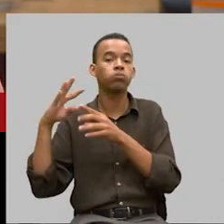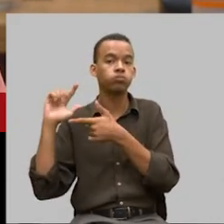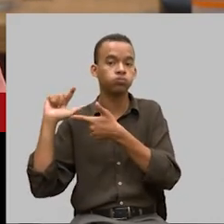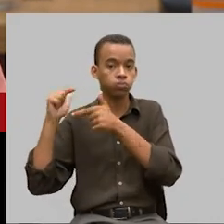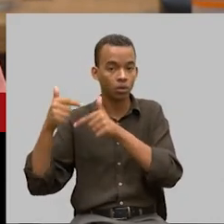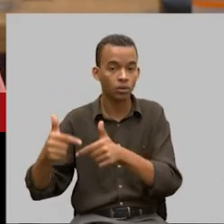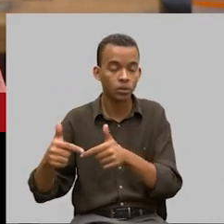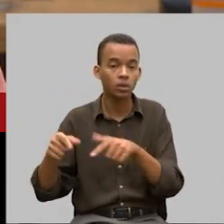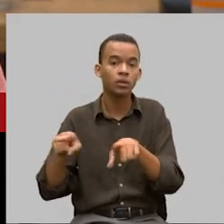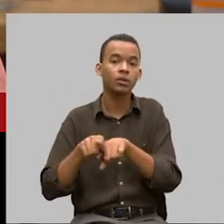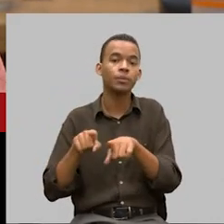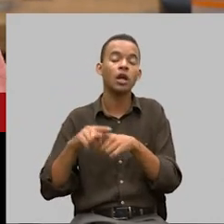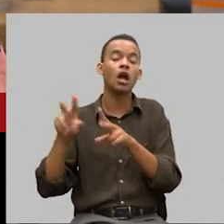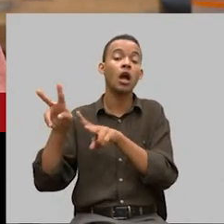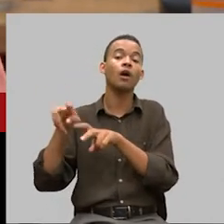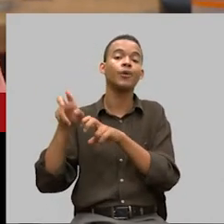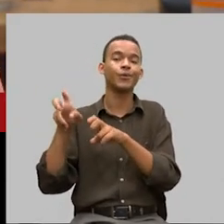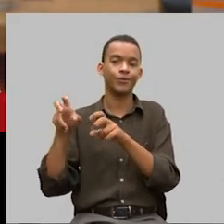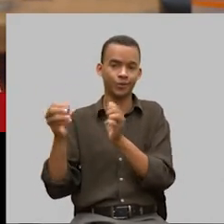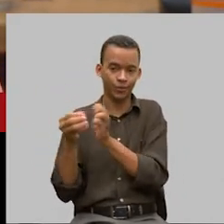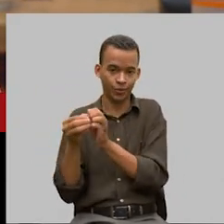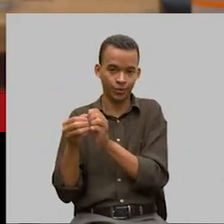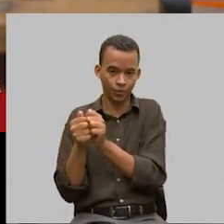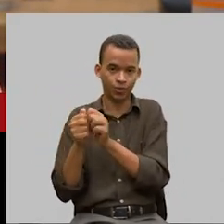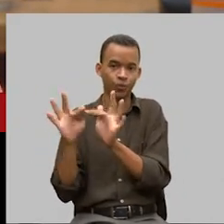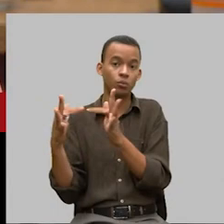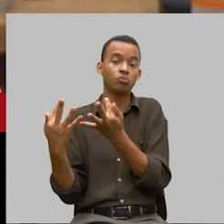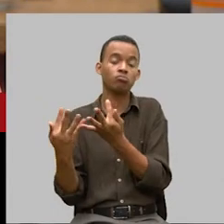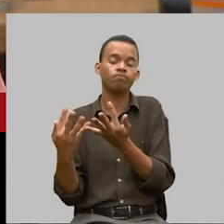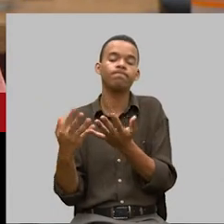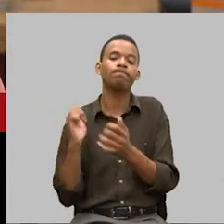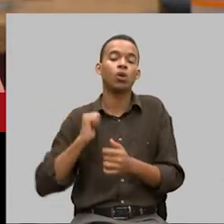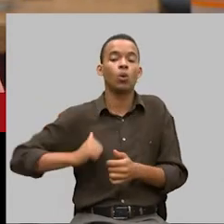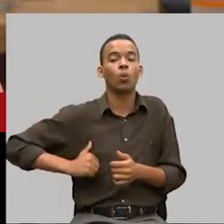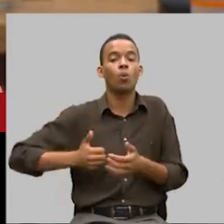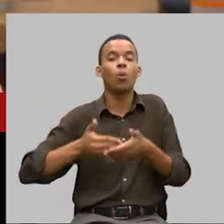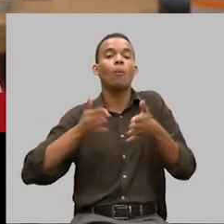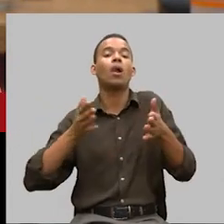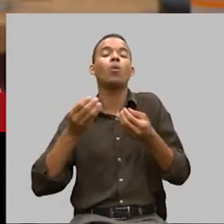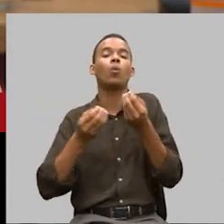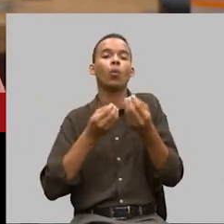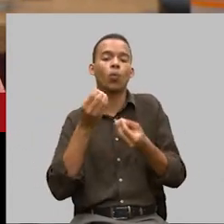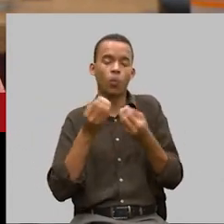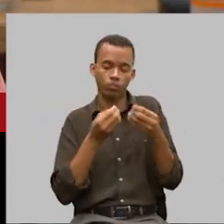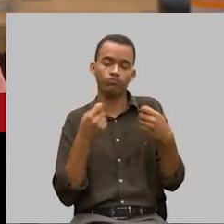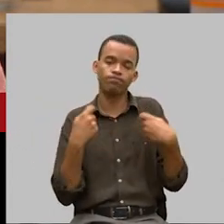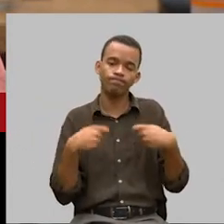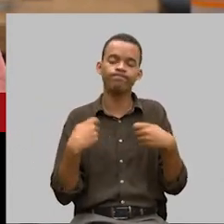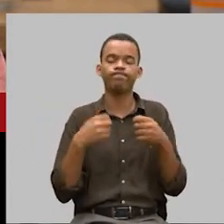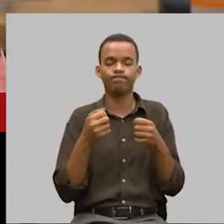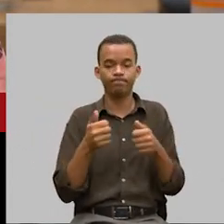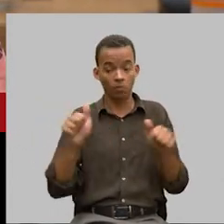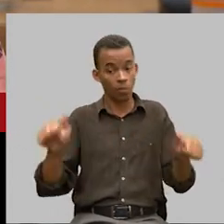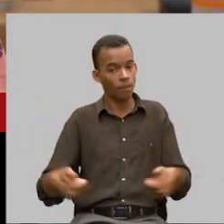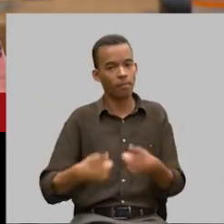familiares nós né temos essa dificuldade Ainda precisamos quem sabe melhorar essa política